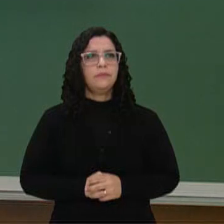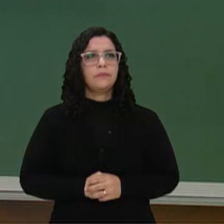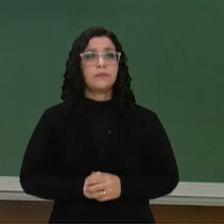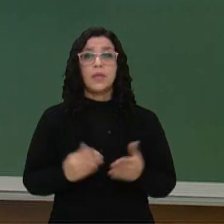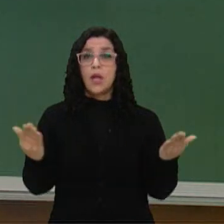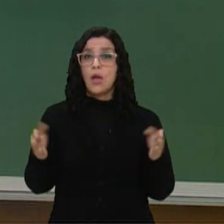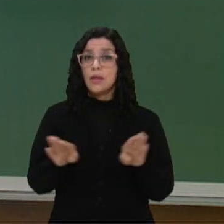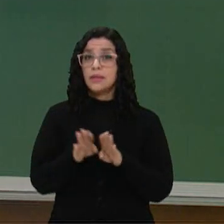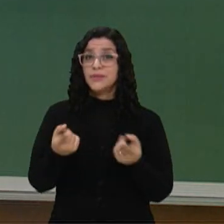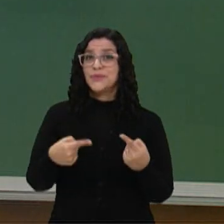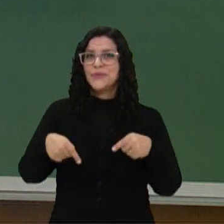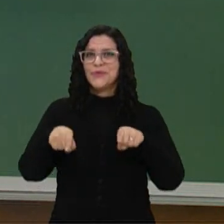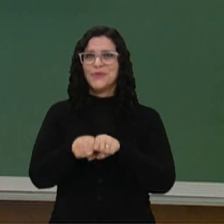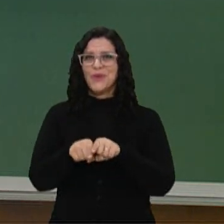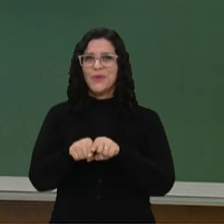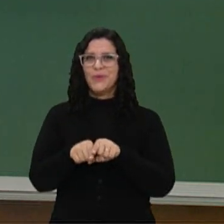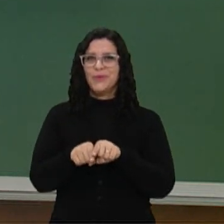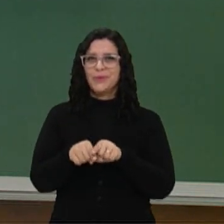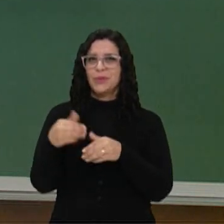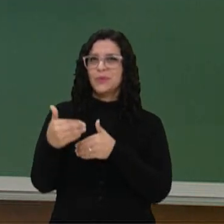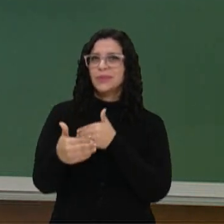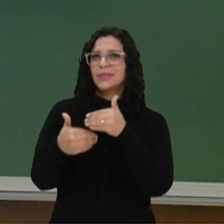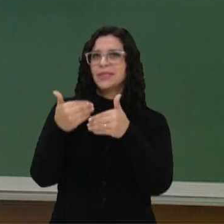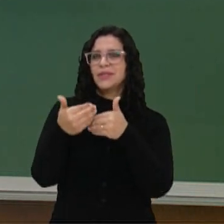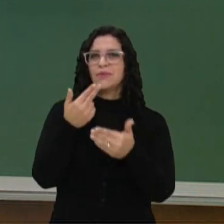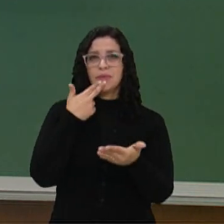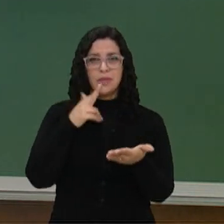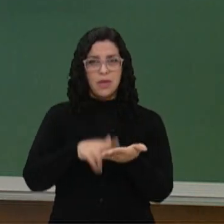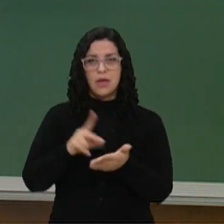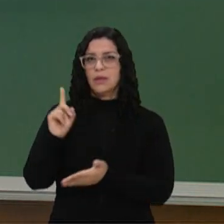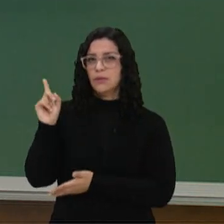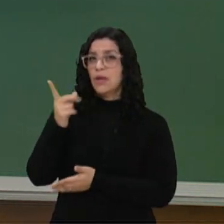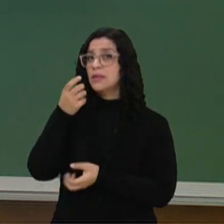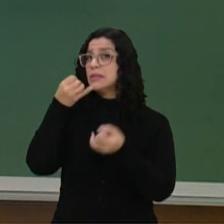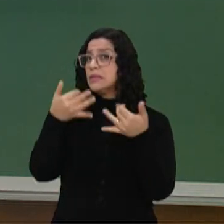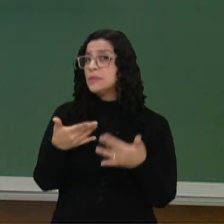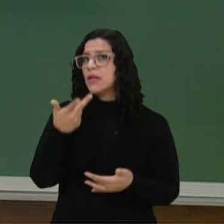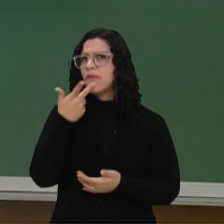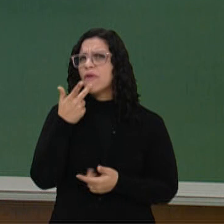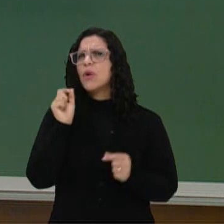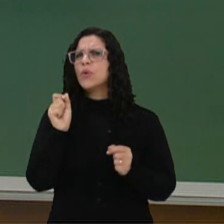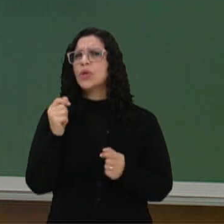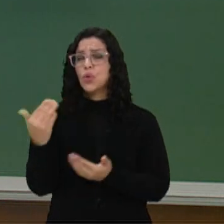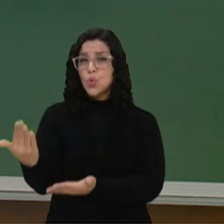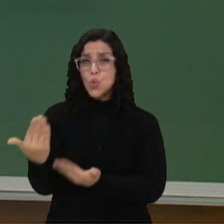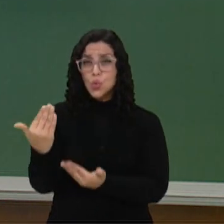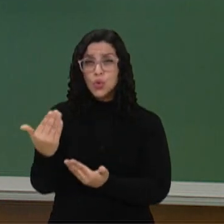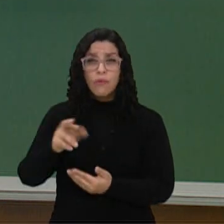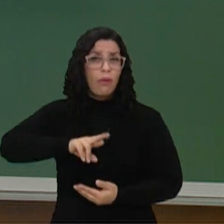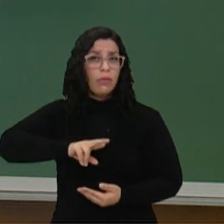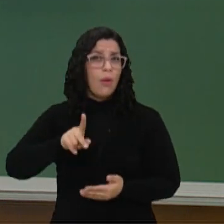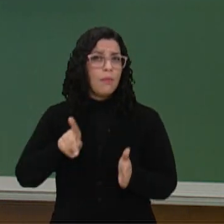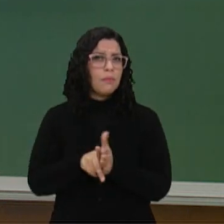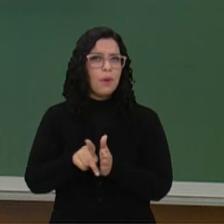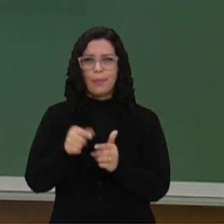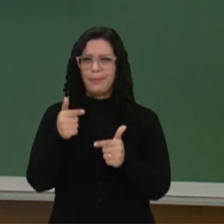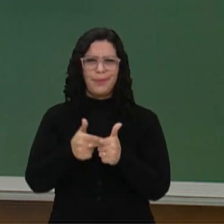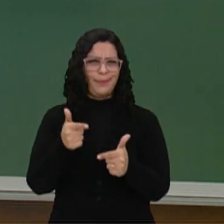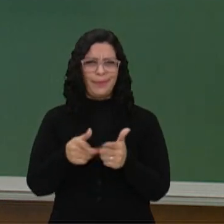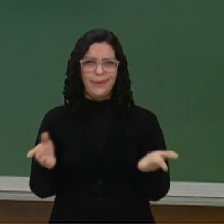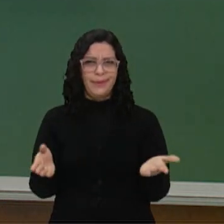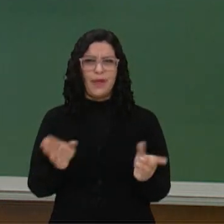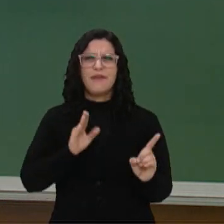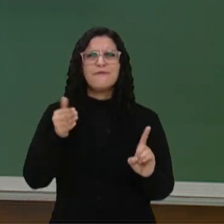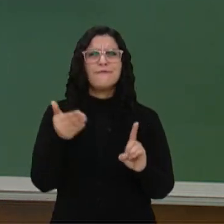Nós temos aqui a retomada do desenvolvimento que vimos na aula passada, onde ela diz que a questão do jovem não é ter um problema, que ele